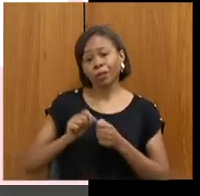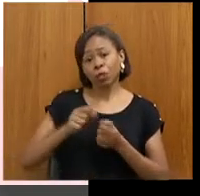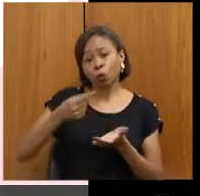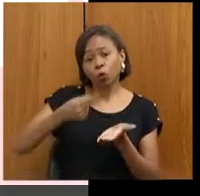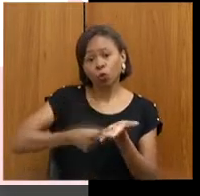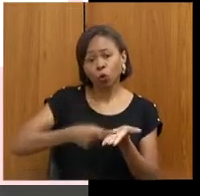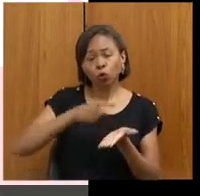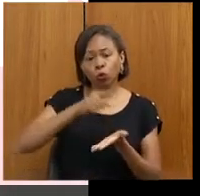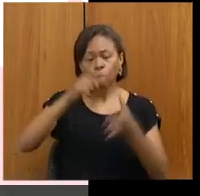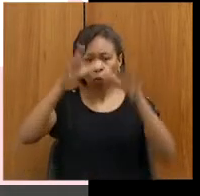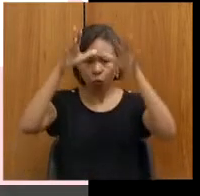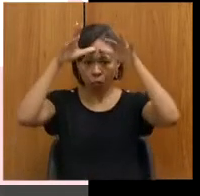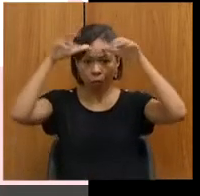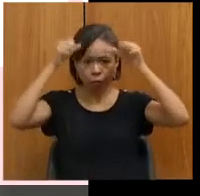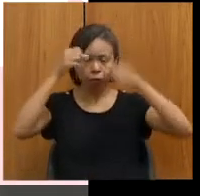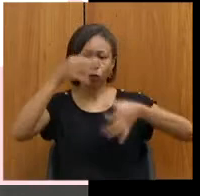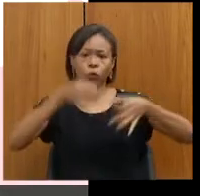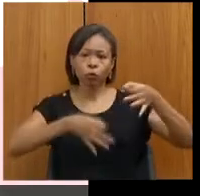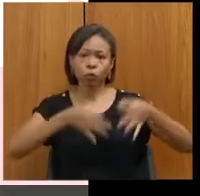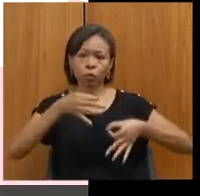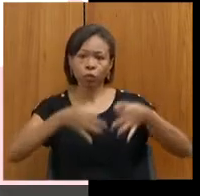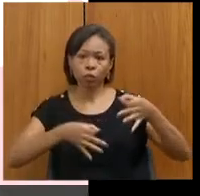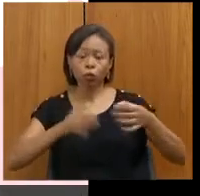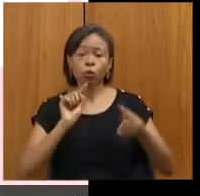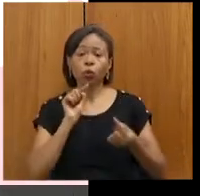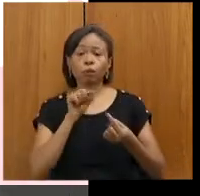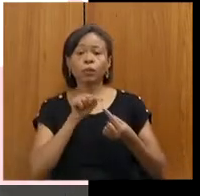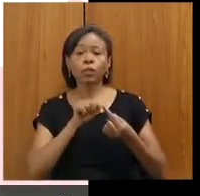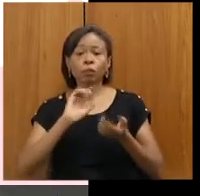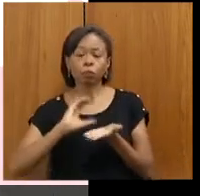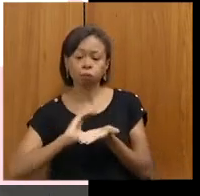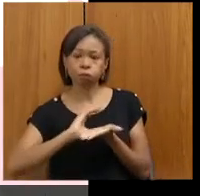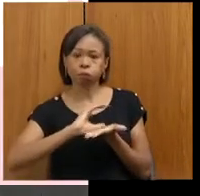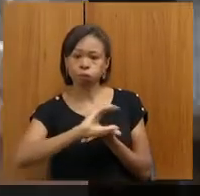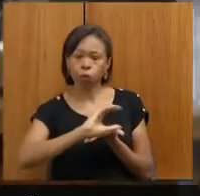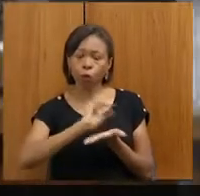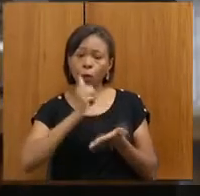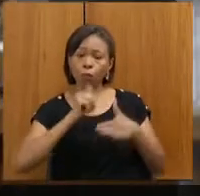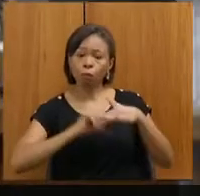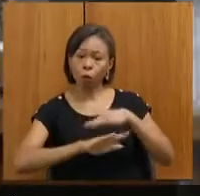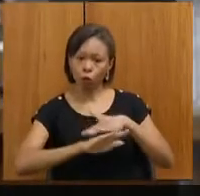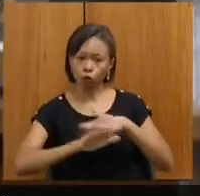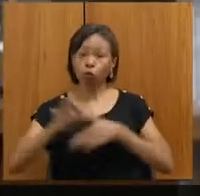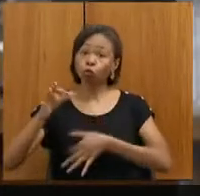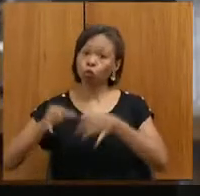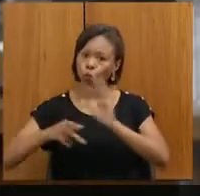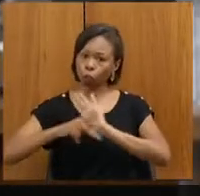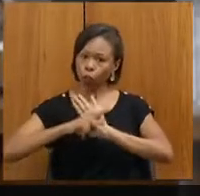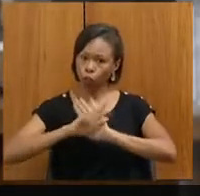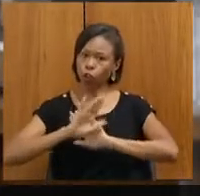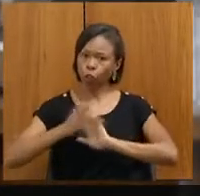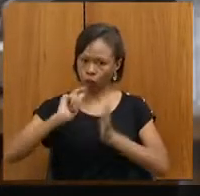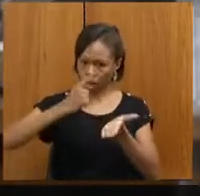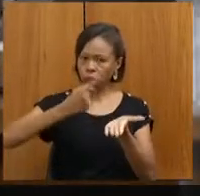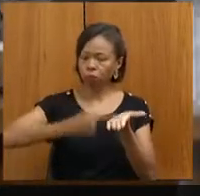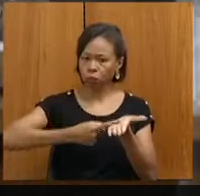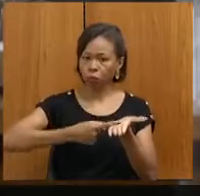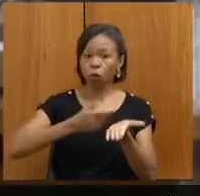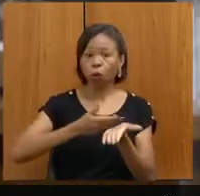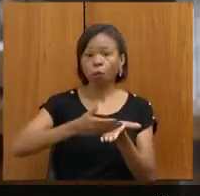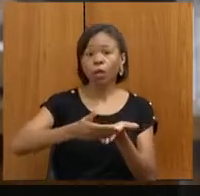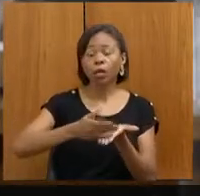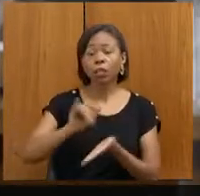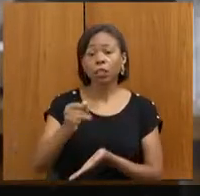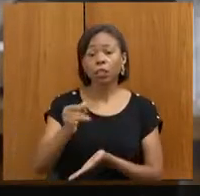o tribunal de justiça para que fosse feita a recomposição do depósito judicial esse acordo foi feito o inicia o pagamento a partir de